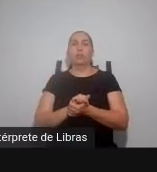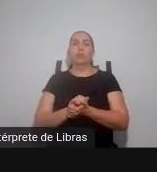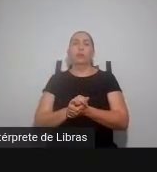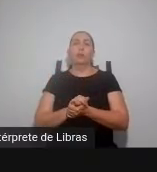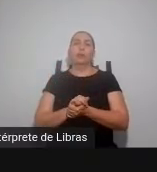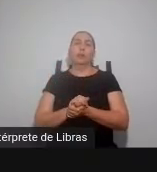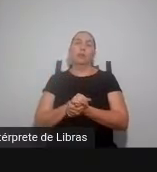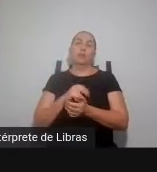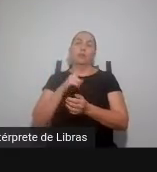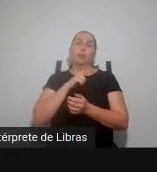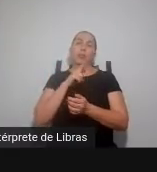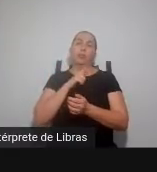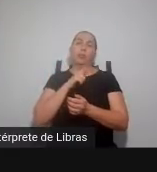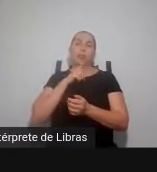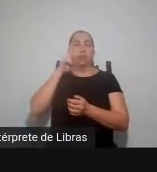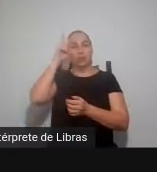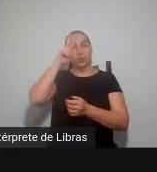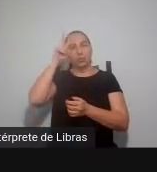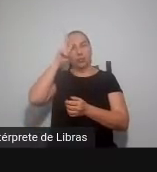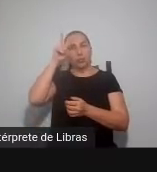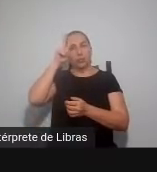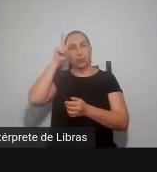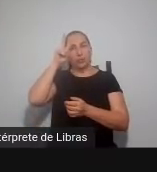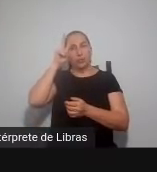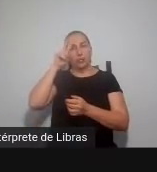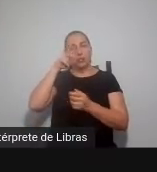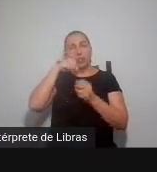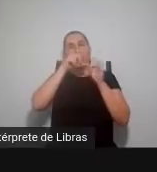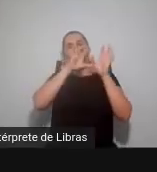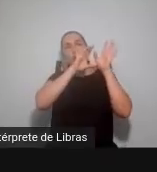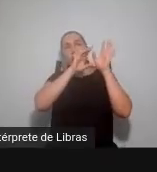uma narrativa da história cheia de elementos